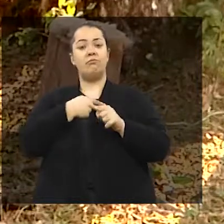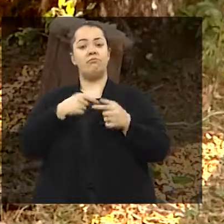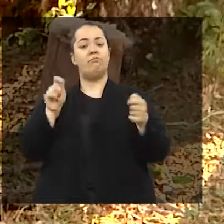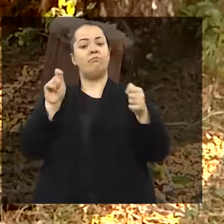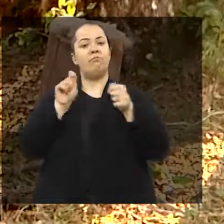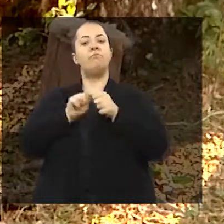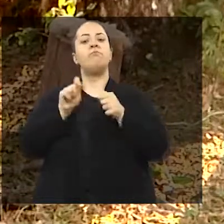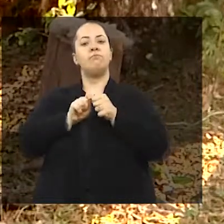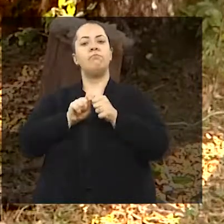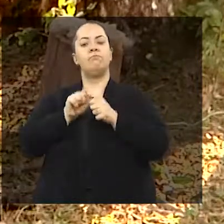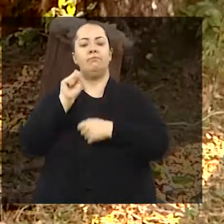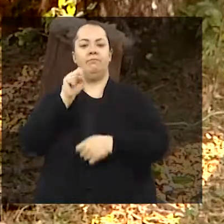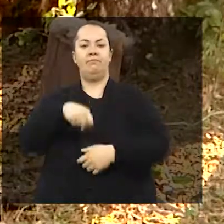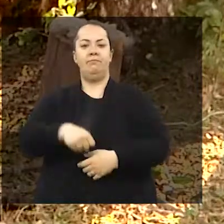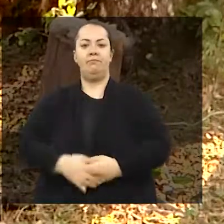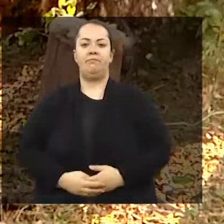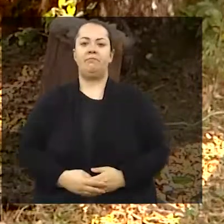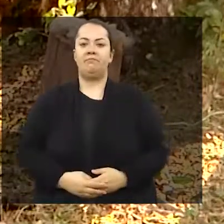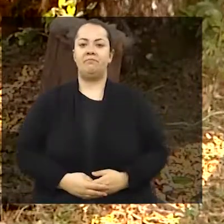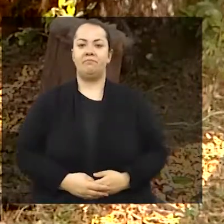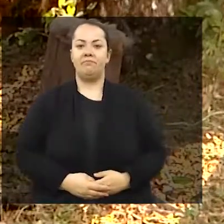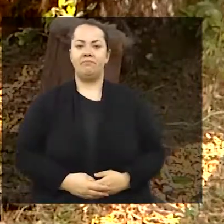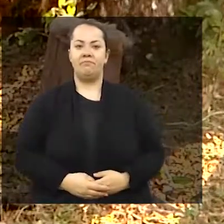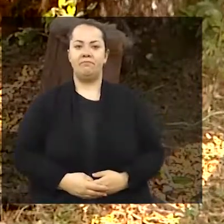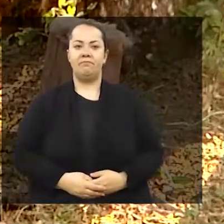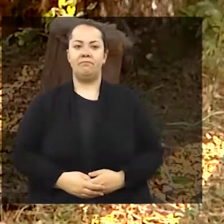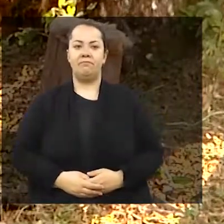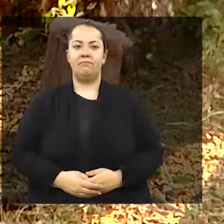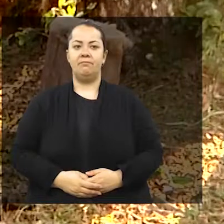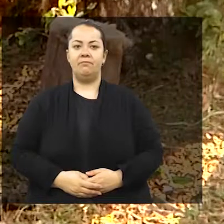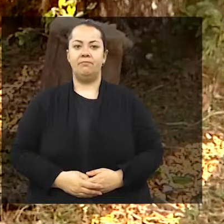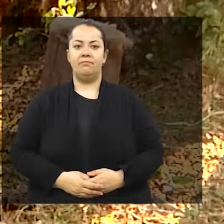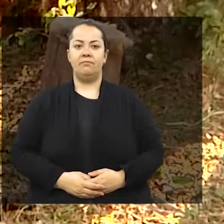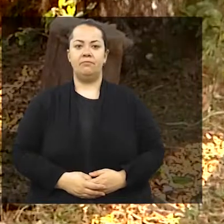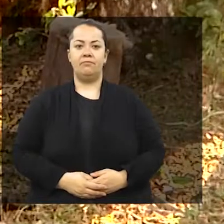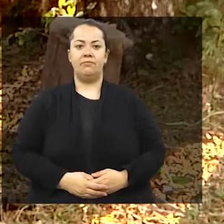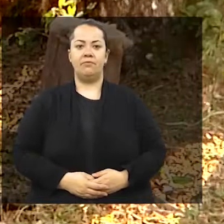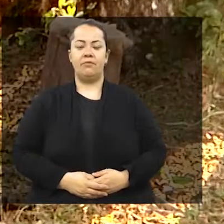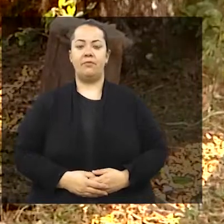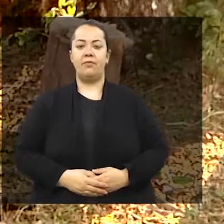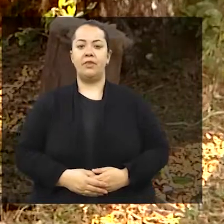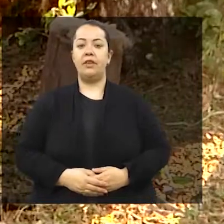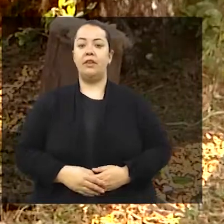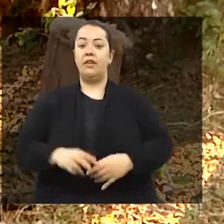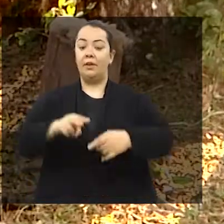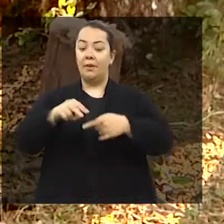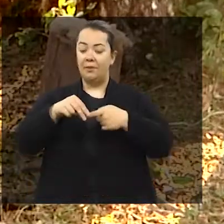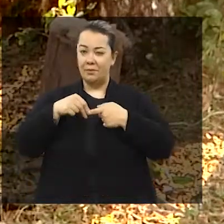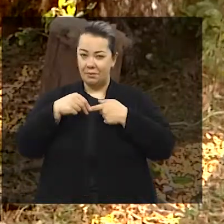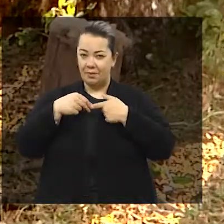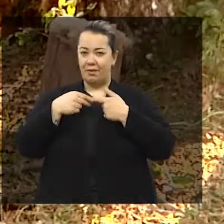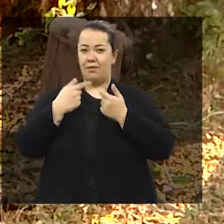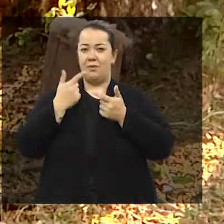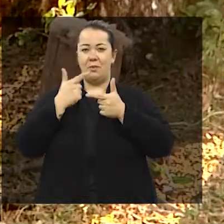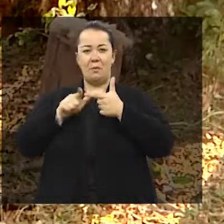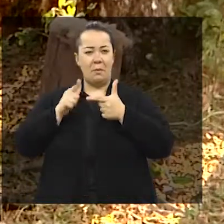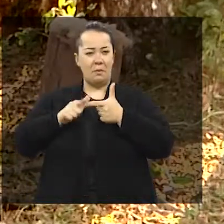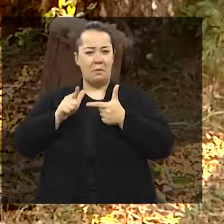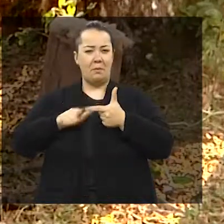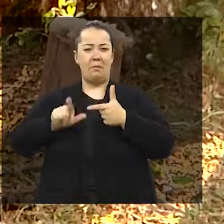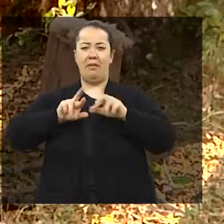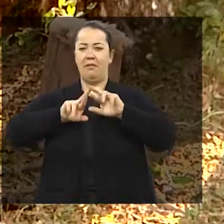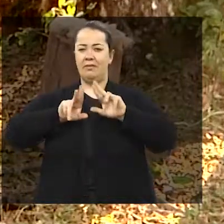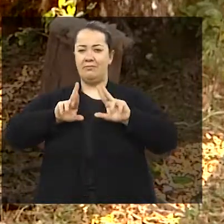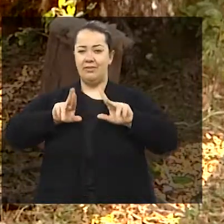órgãos de apoio para que a coisa acontecesse da melhor forma em razão dessas dificuldades o que